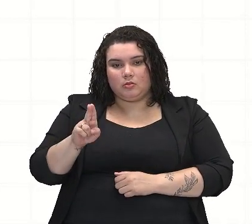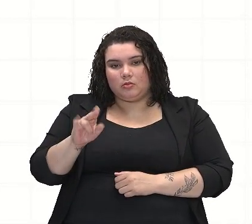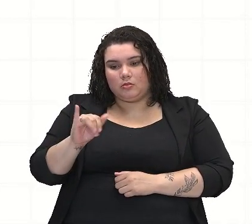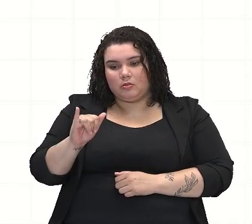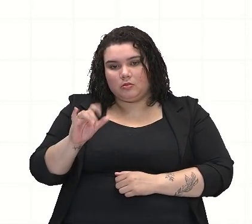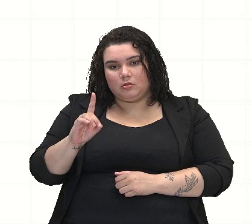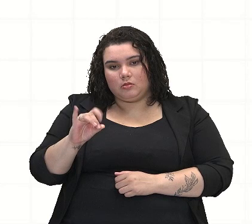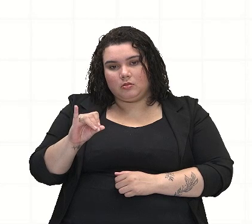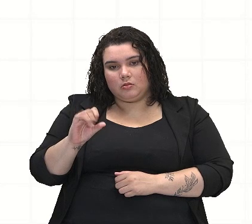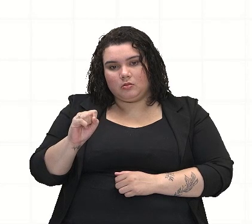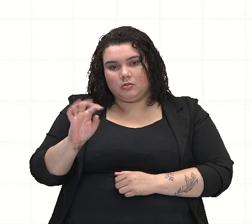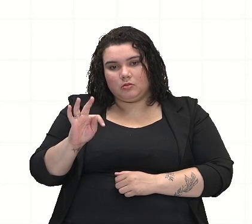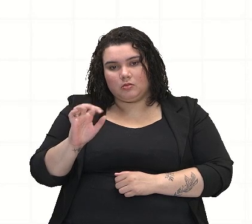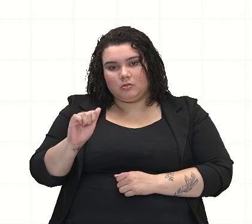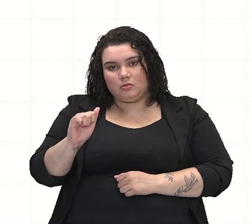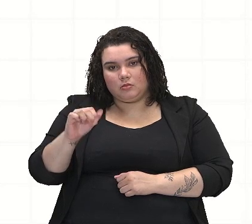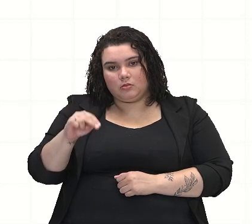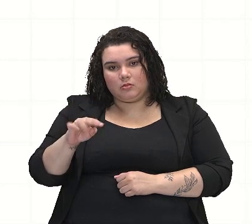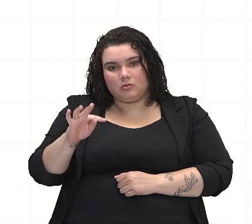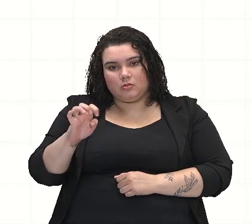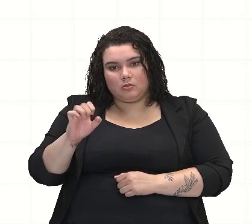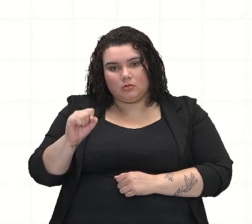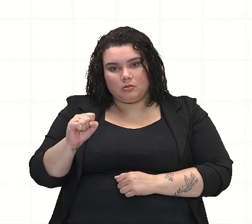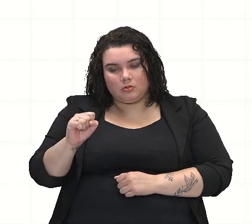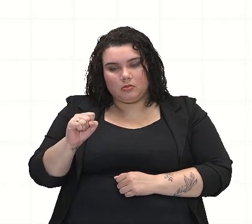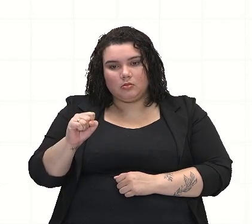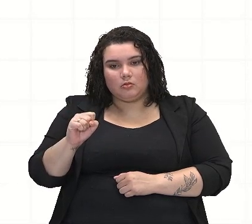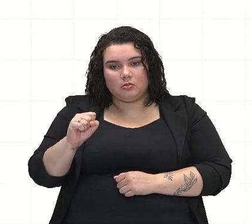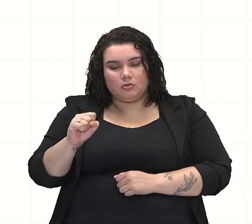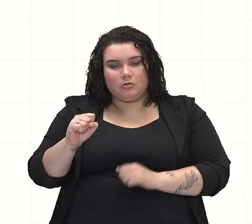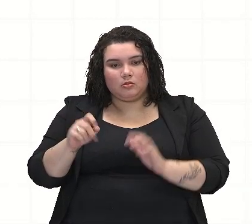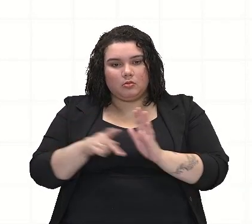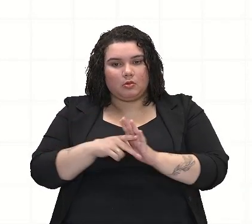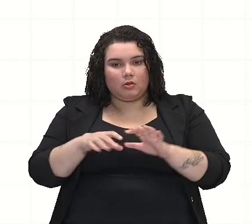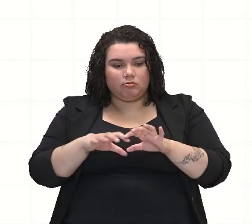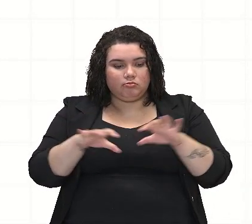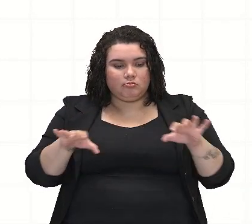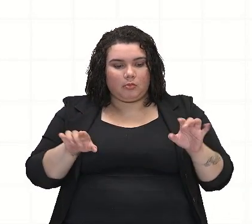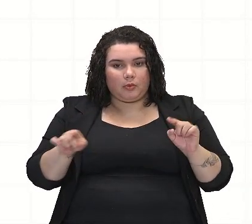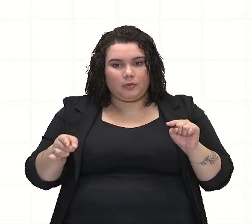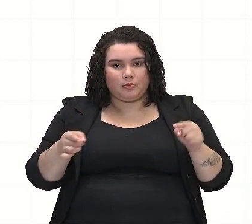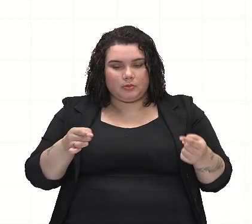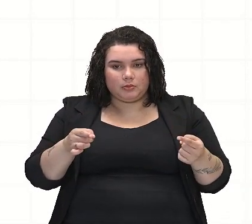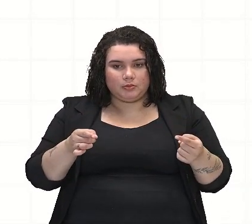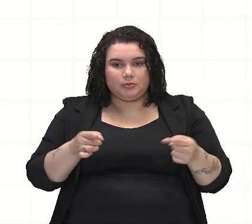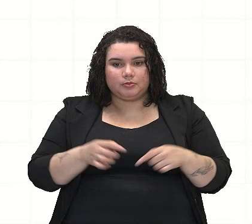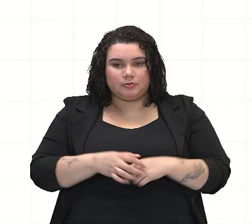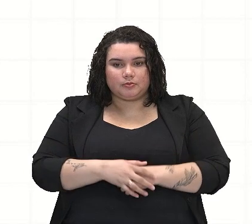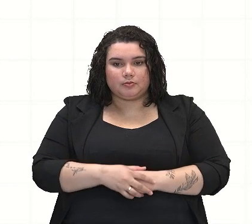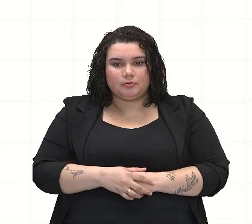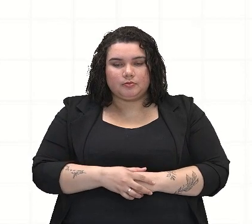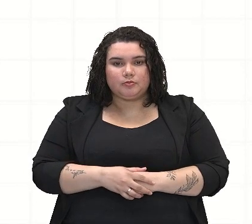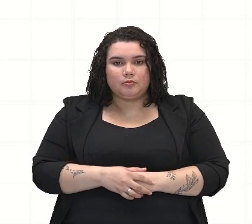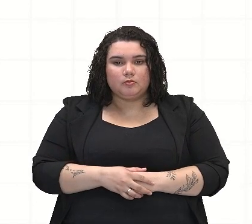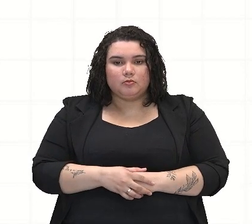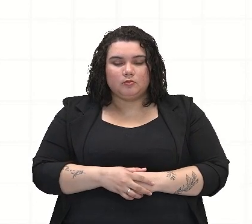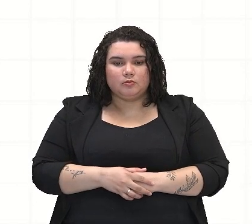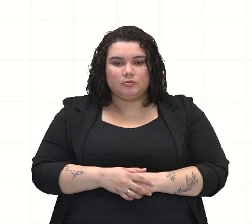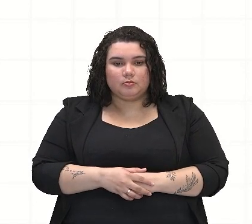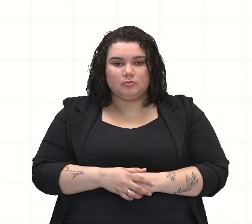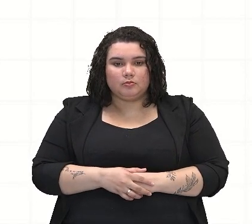equidistantes das extremidades, tá, ó, de um segmento de reta que forma a